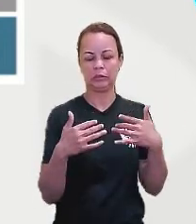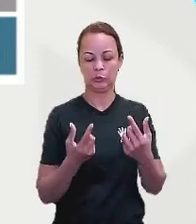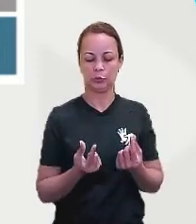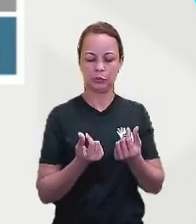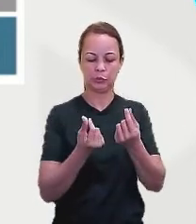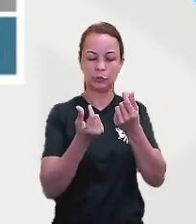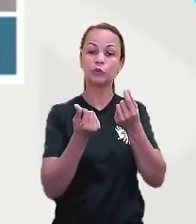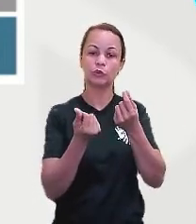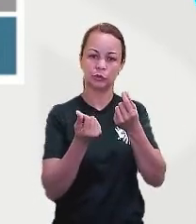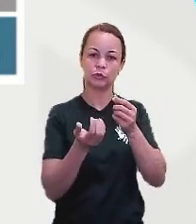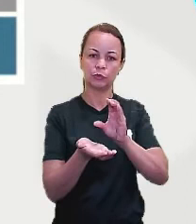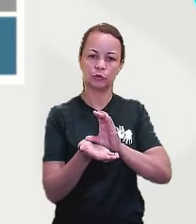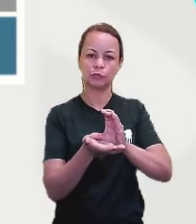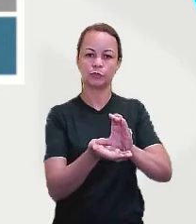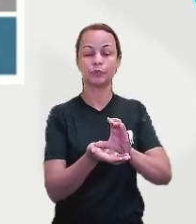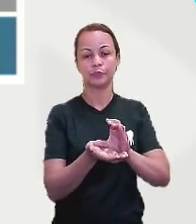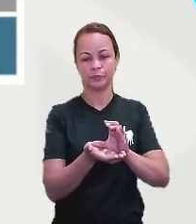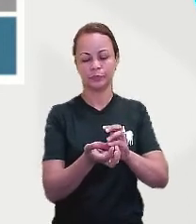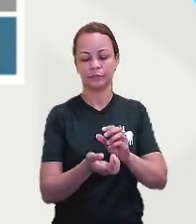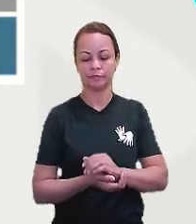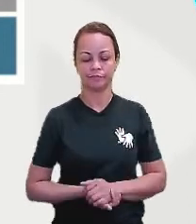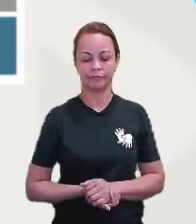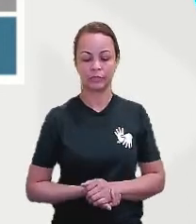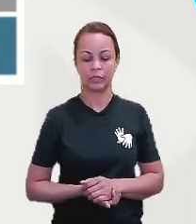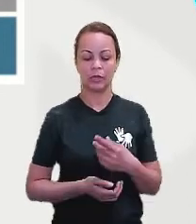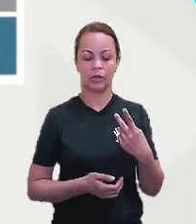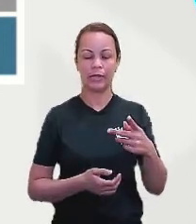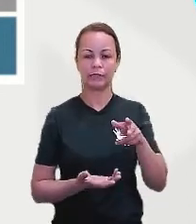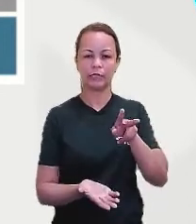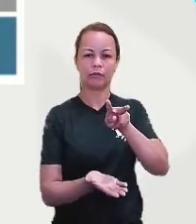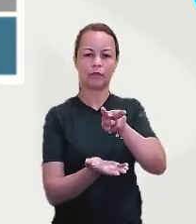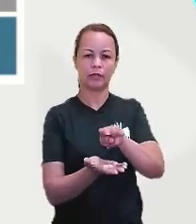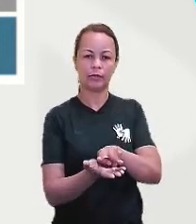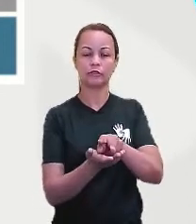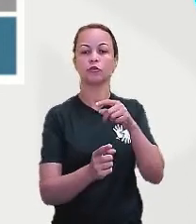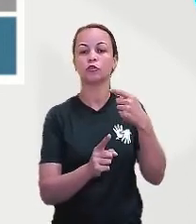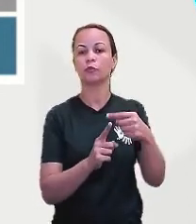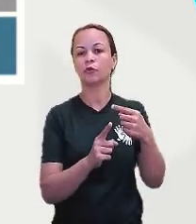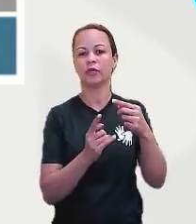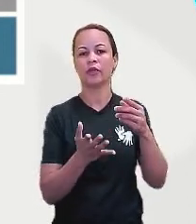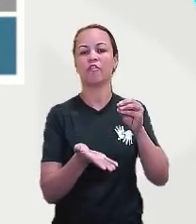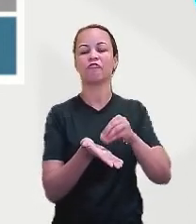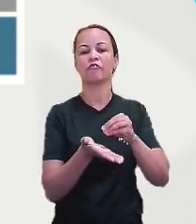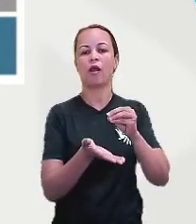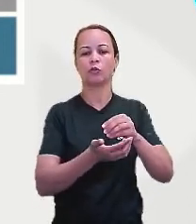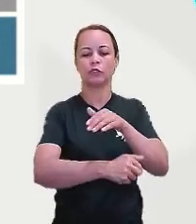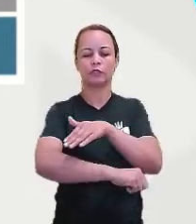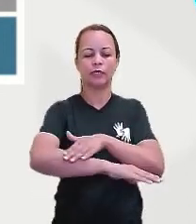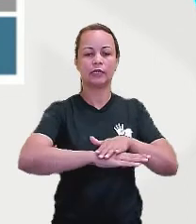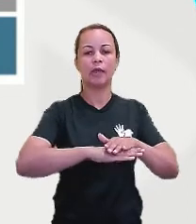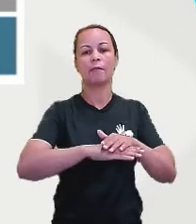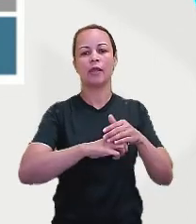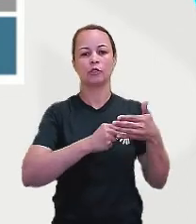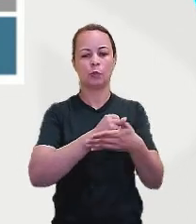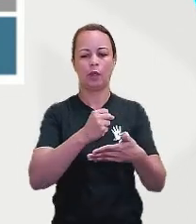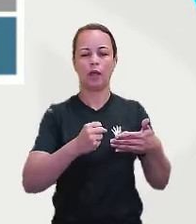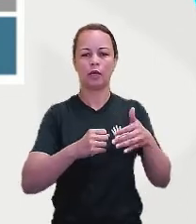cofres públicos, tá certo? Essas internações por falta de saneamento básico, que provoca essas doenças aí,